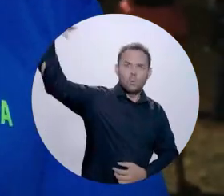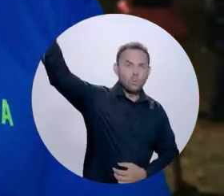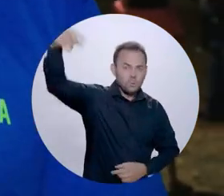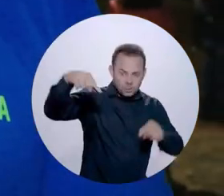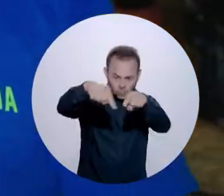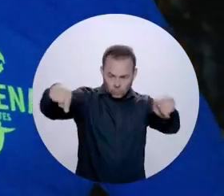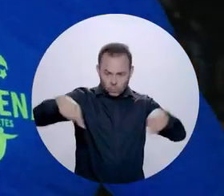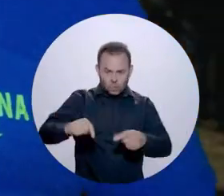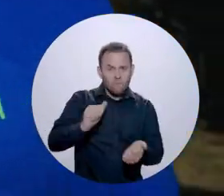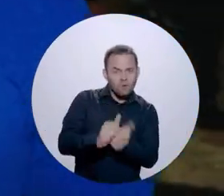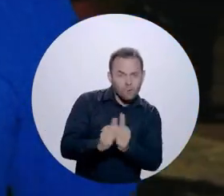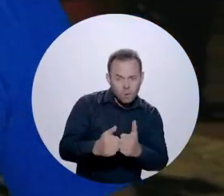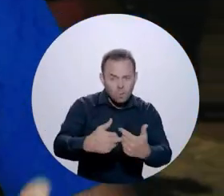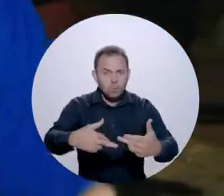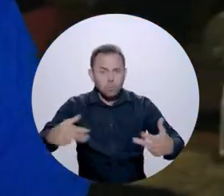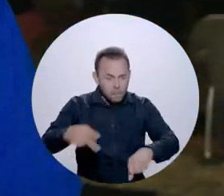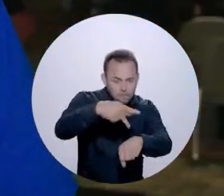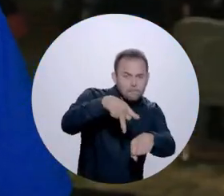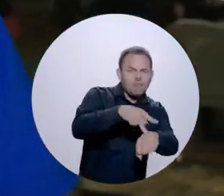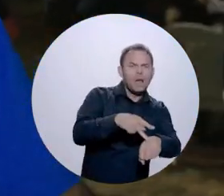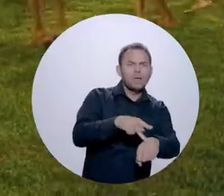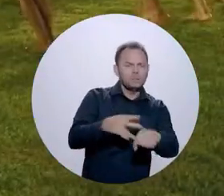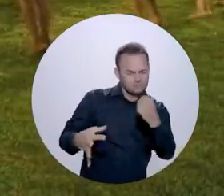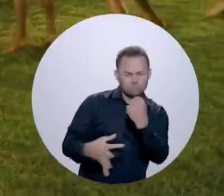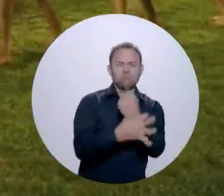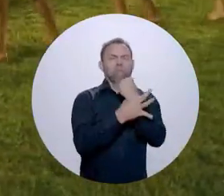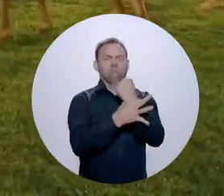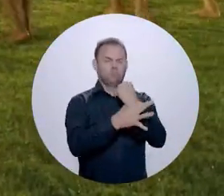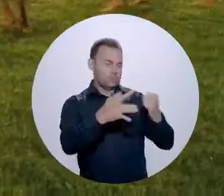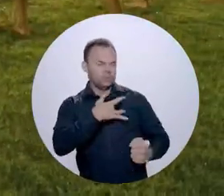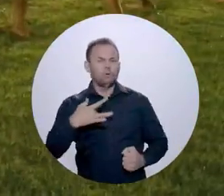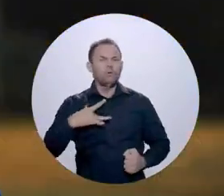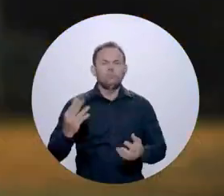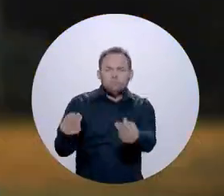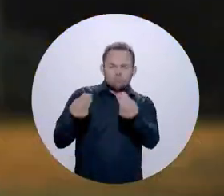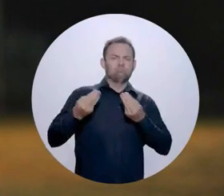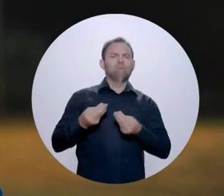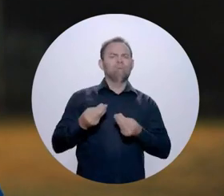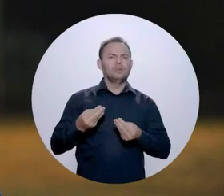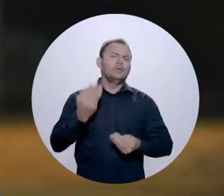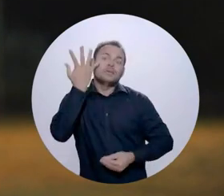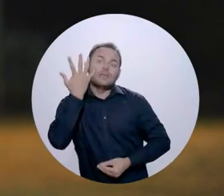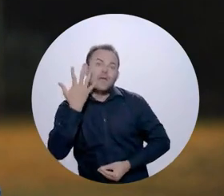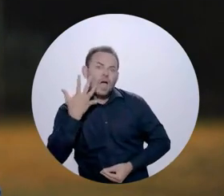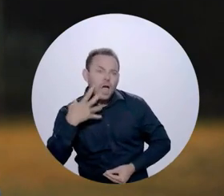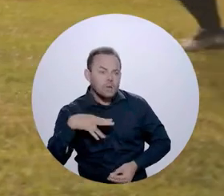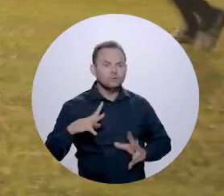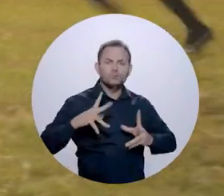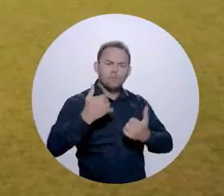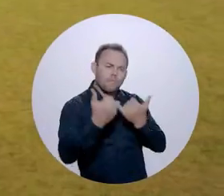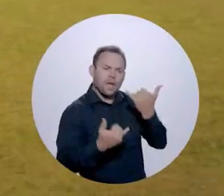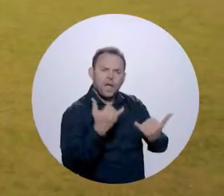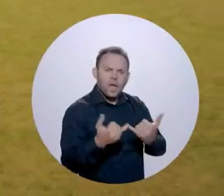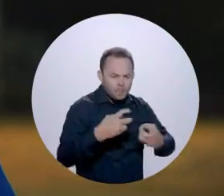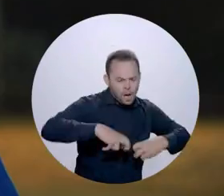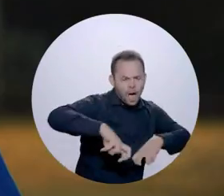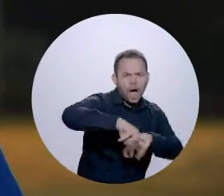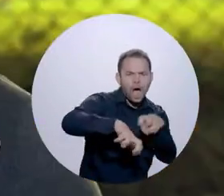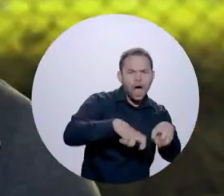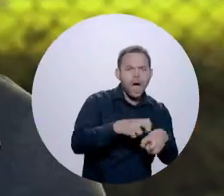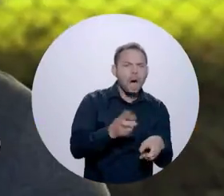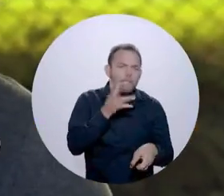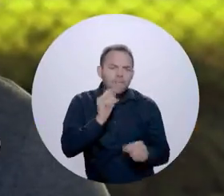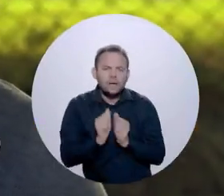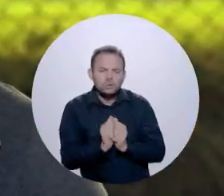Iluminação do campo e da praça é segurança e saúde. Com as crianças também podendo brincar aqui no campo até mais tarde, acompanhar dos